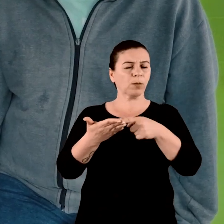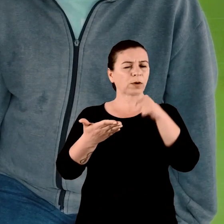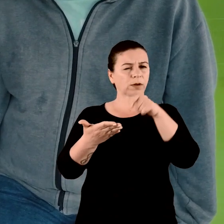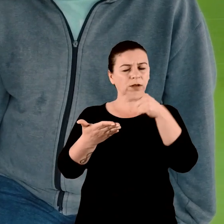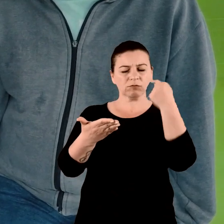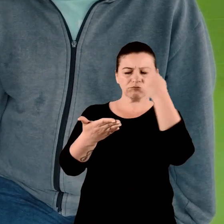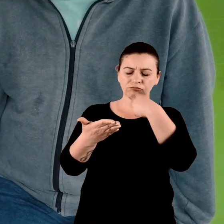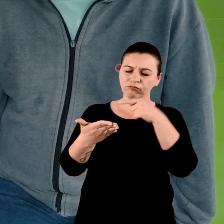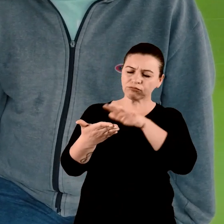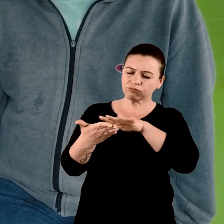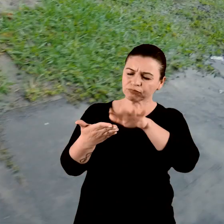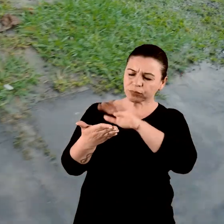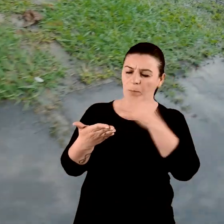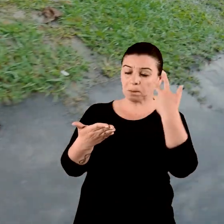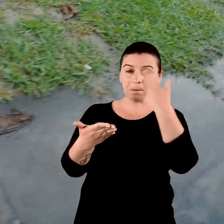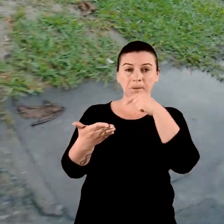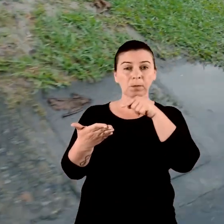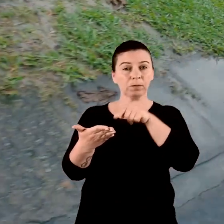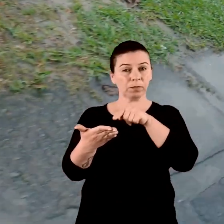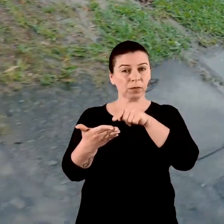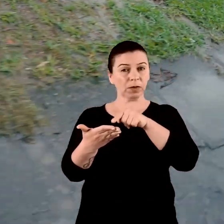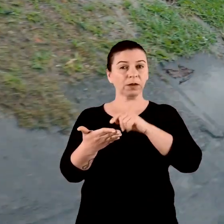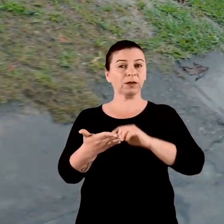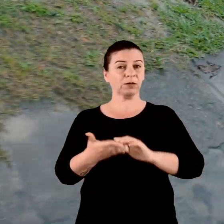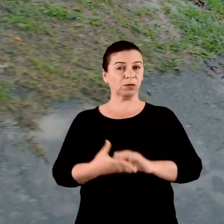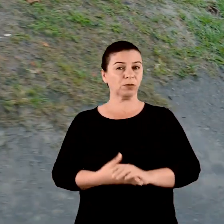manter porque dá um rosto bonito.